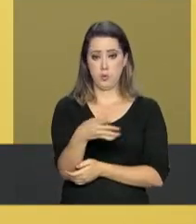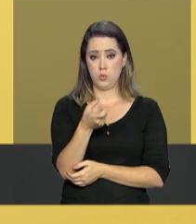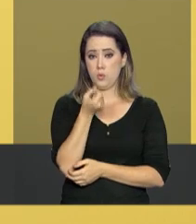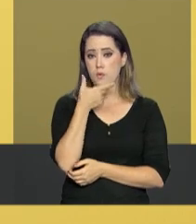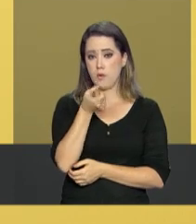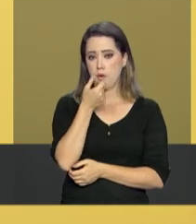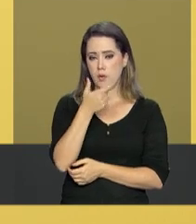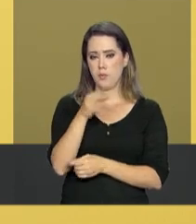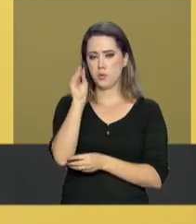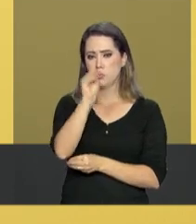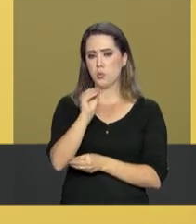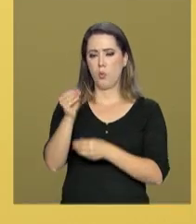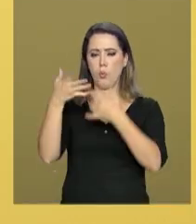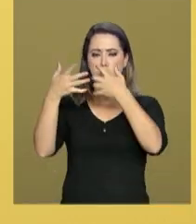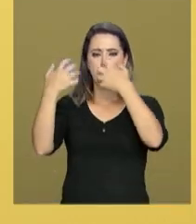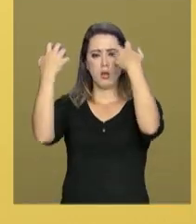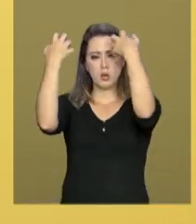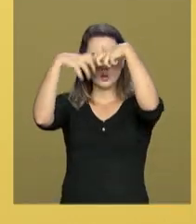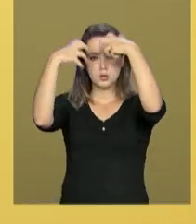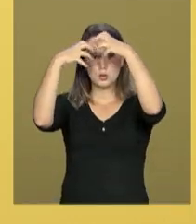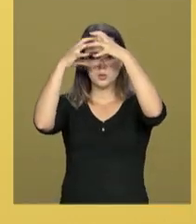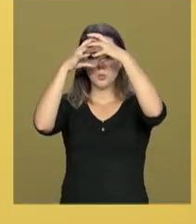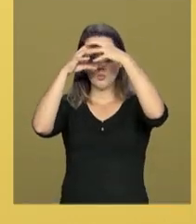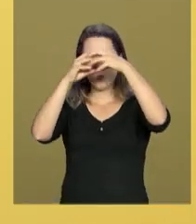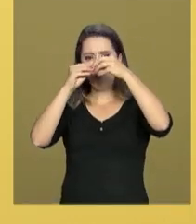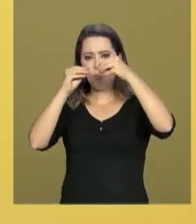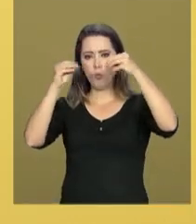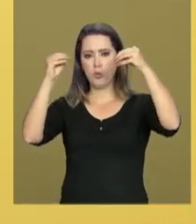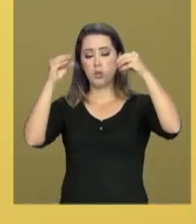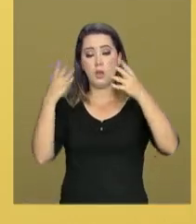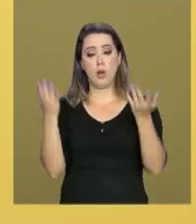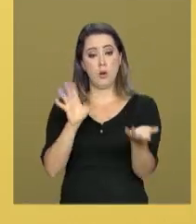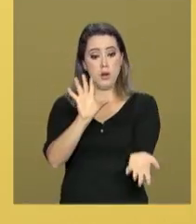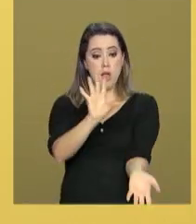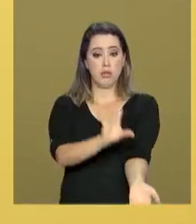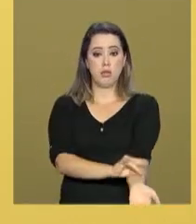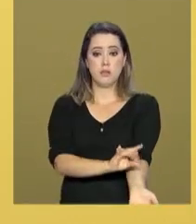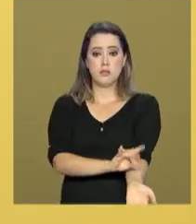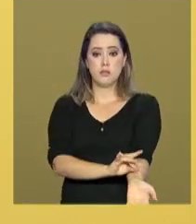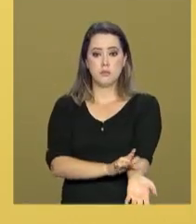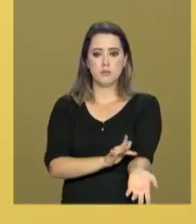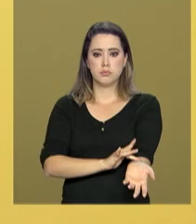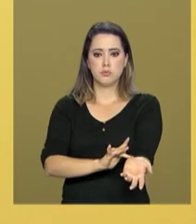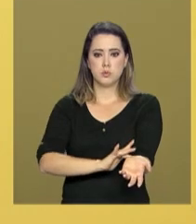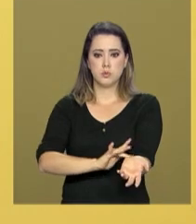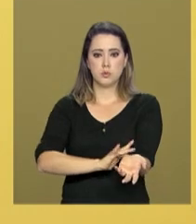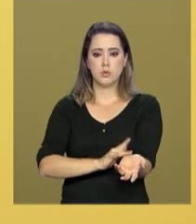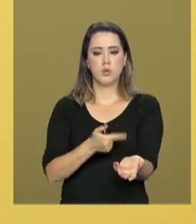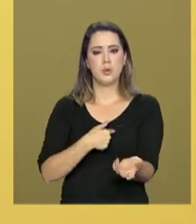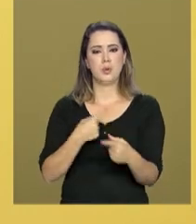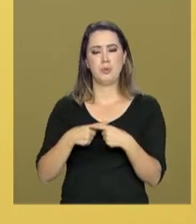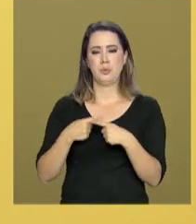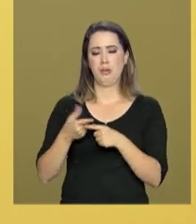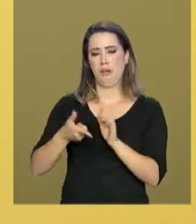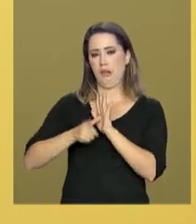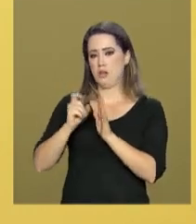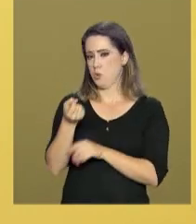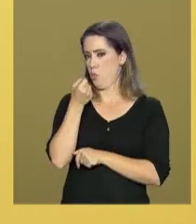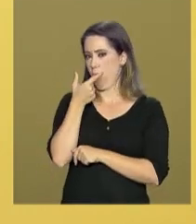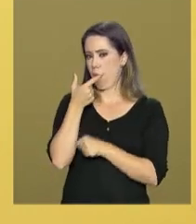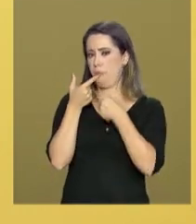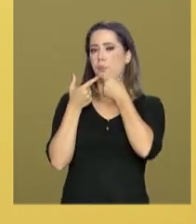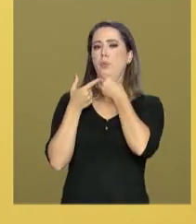medicamento para tratamento de alzheimer na forma de adesivo que evita muito enjôo que os pacientes estavam tendo